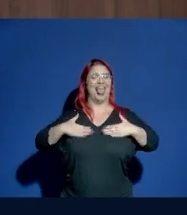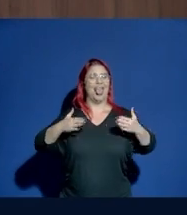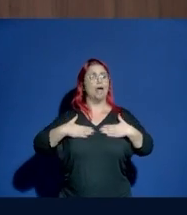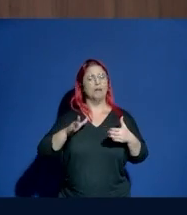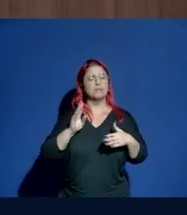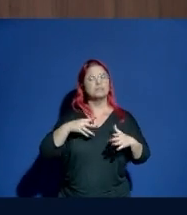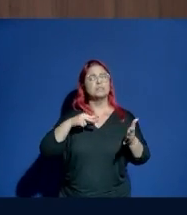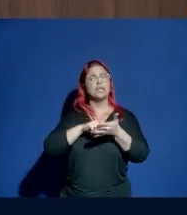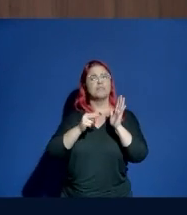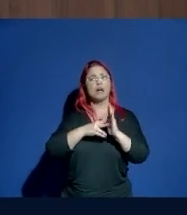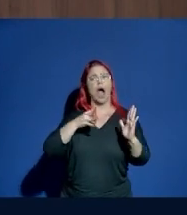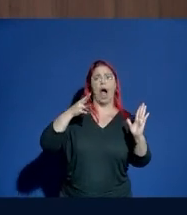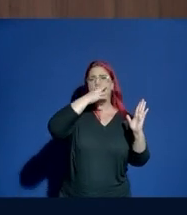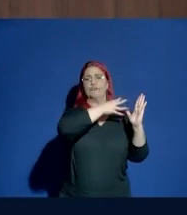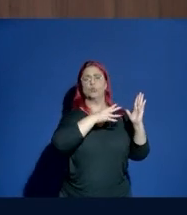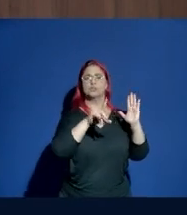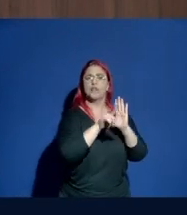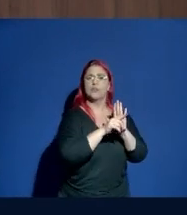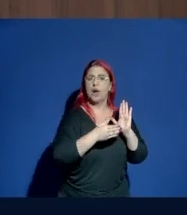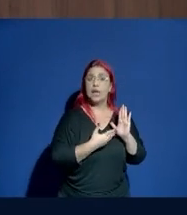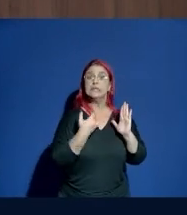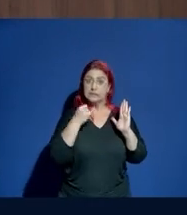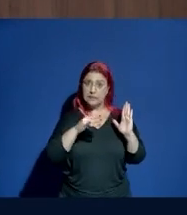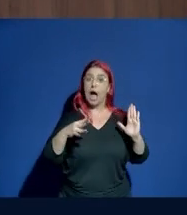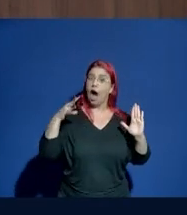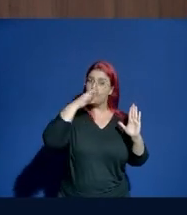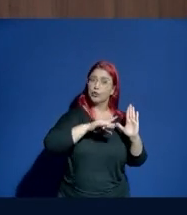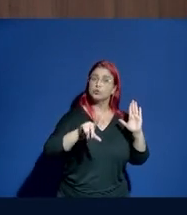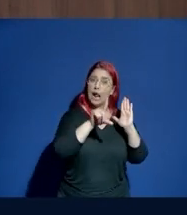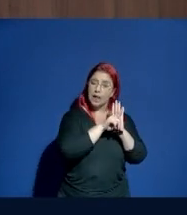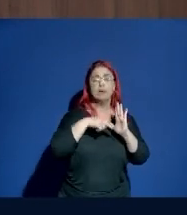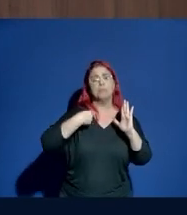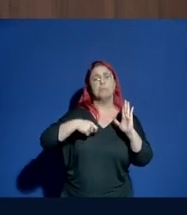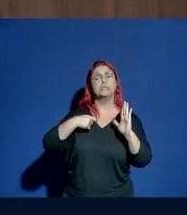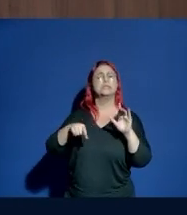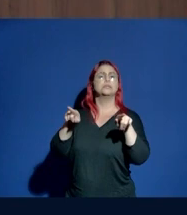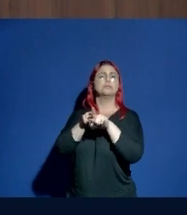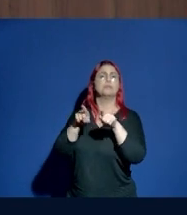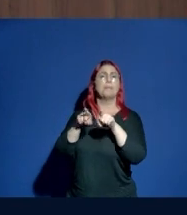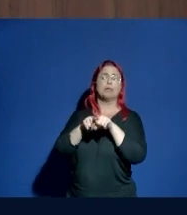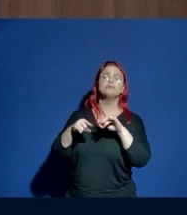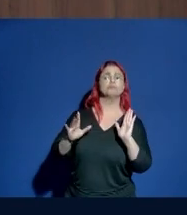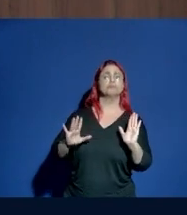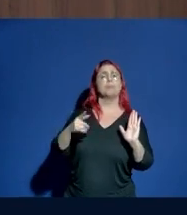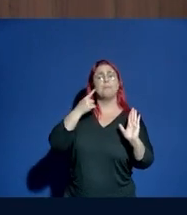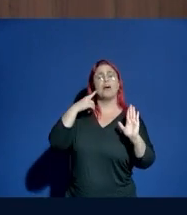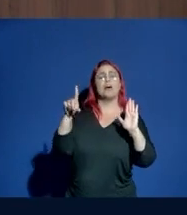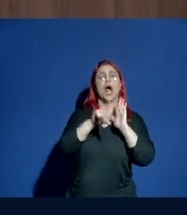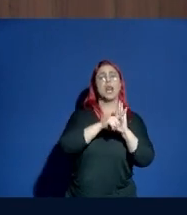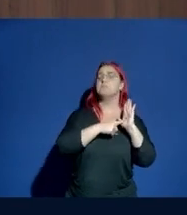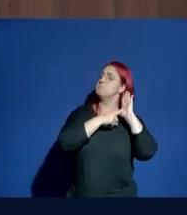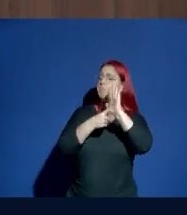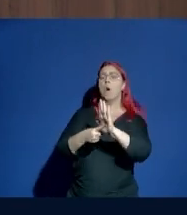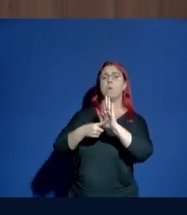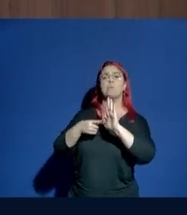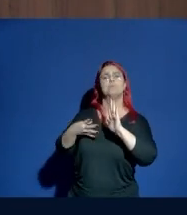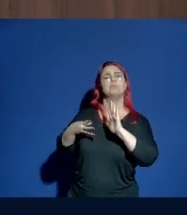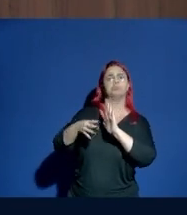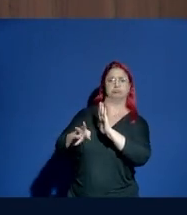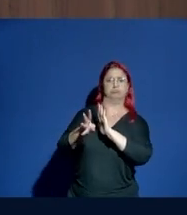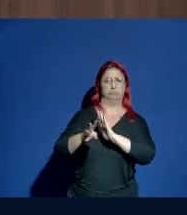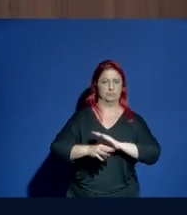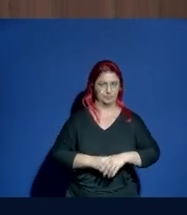afrontando a lei afrontando a lei tem que ter o peso da lei a força da lei para poder coibir todo e qualquer